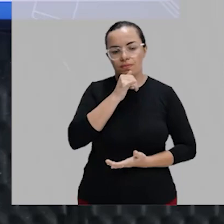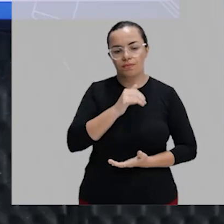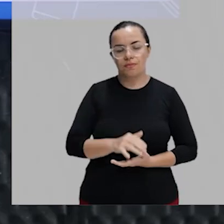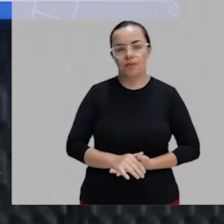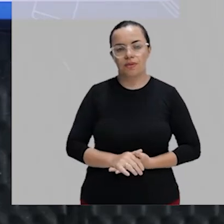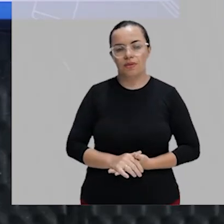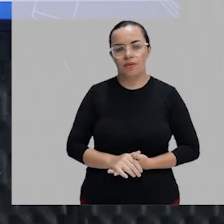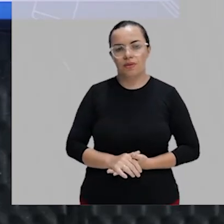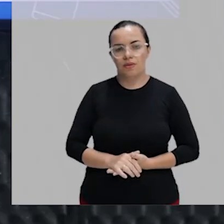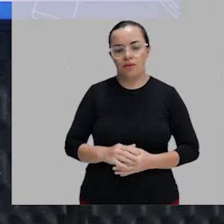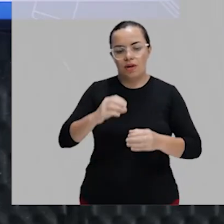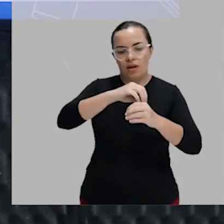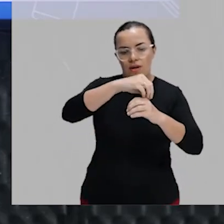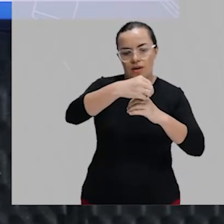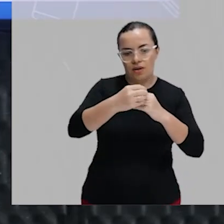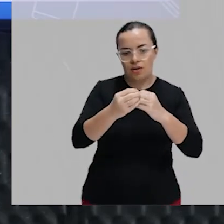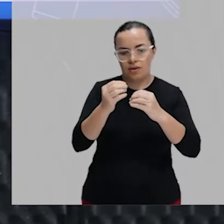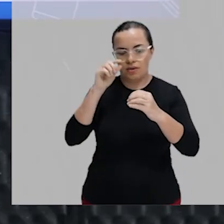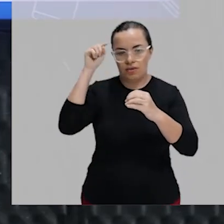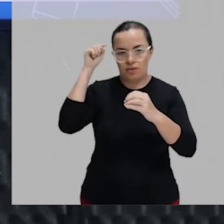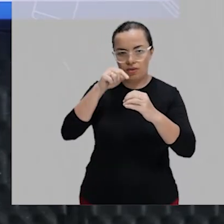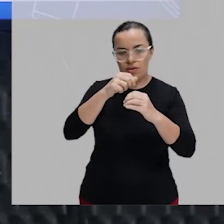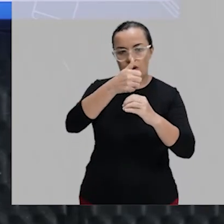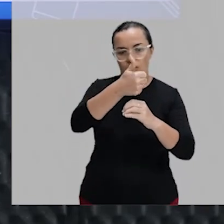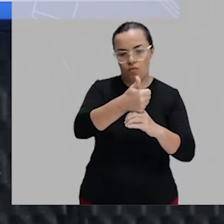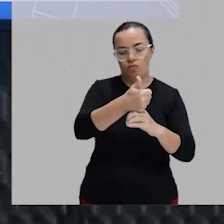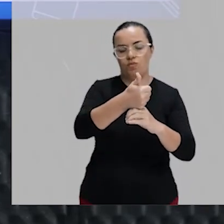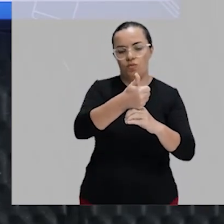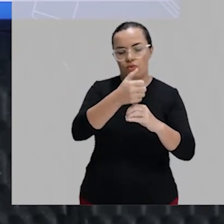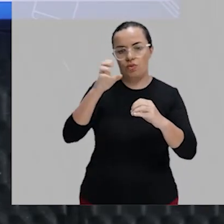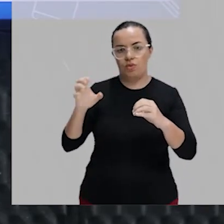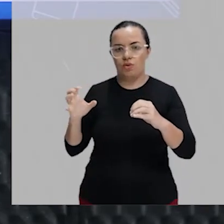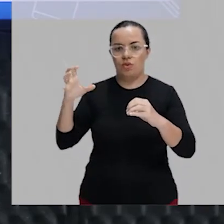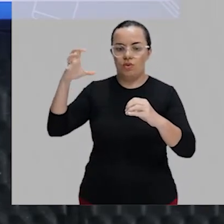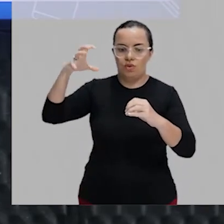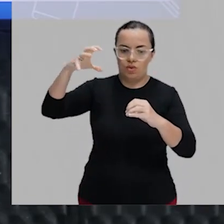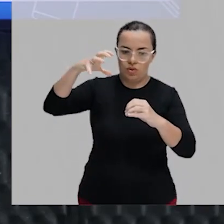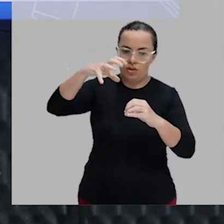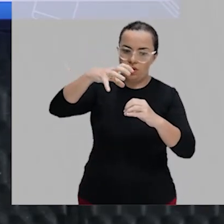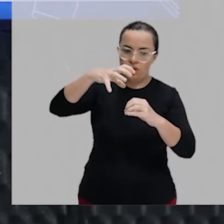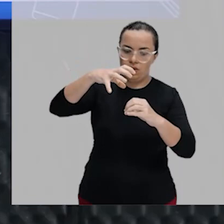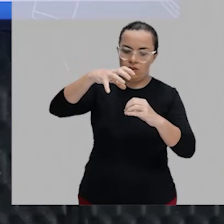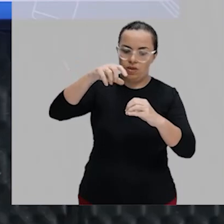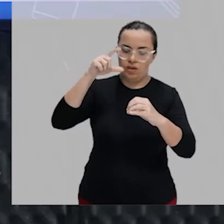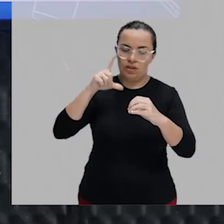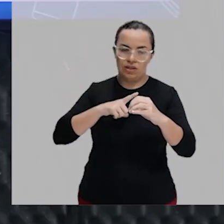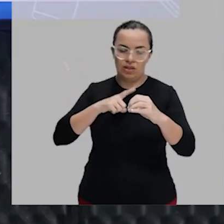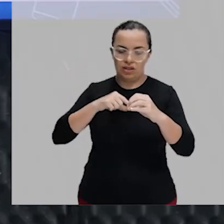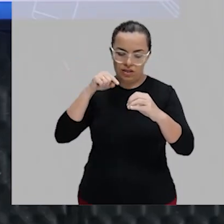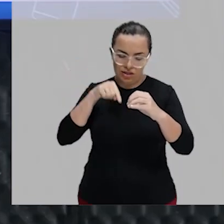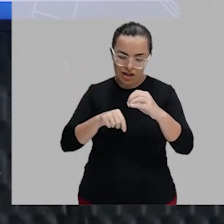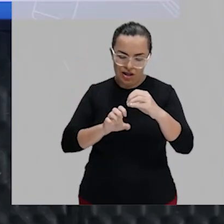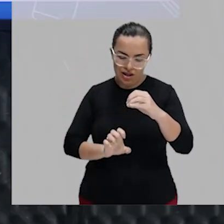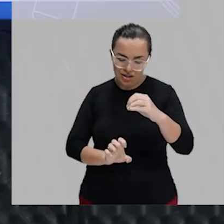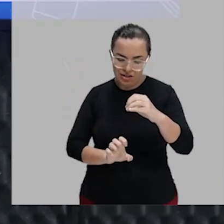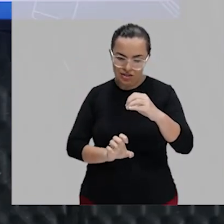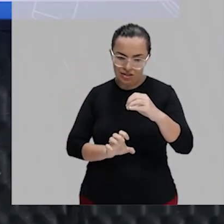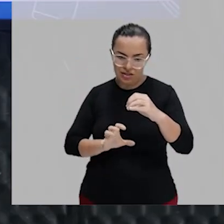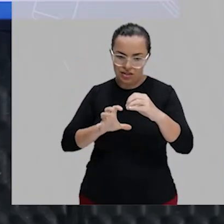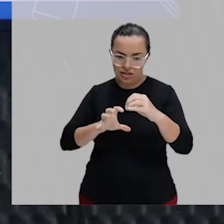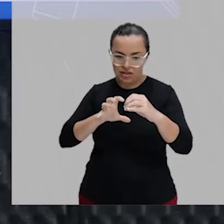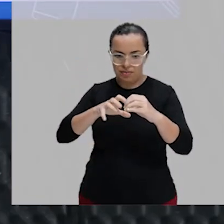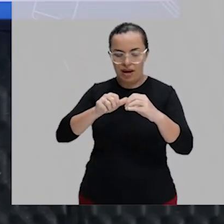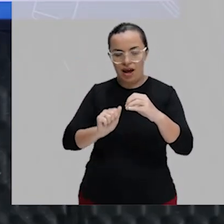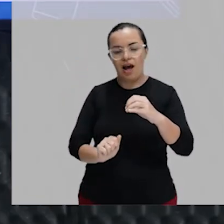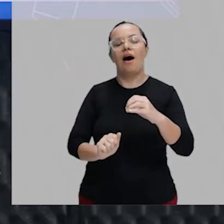2, ela só vai acontecer se a enzima A estiver presente. Se essa enzima A ela não